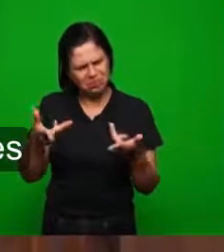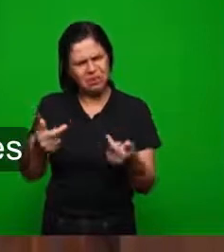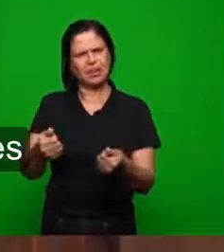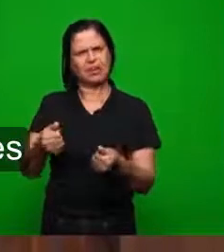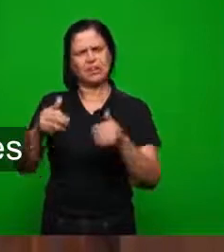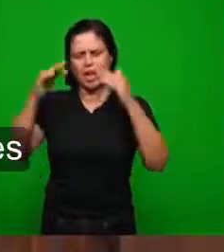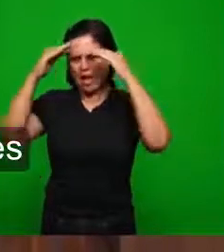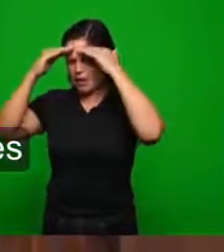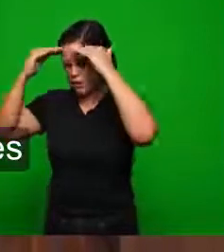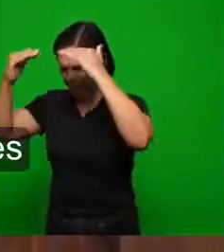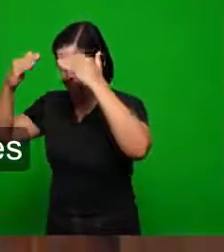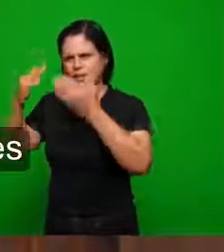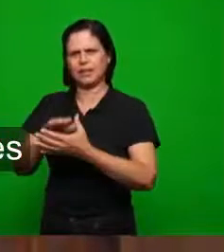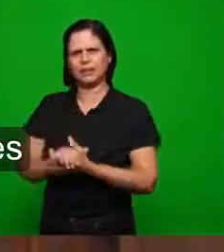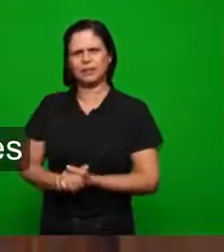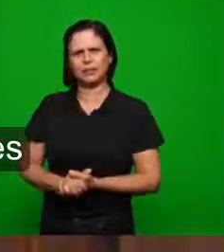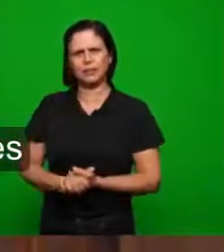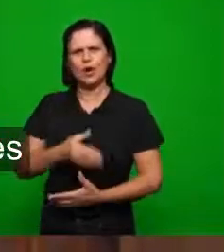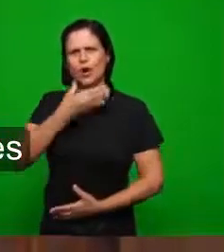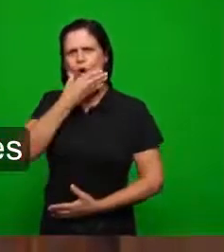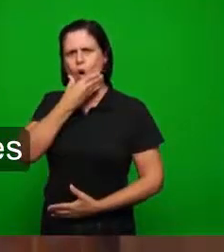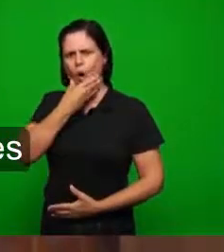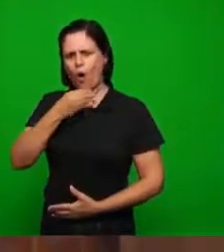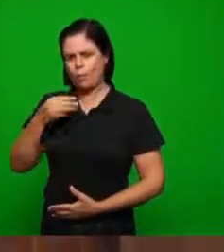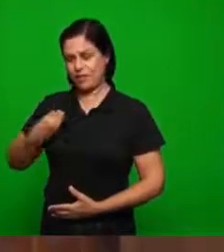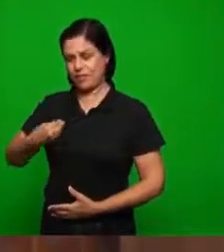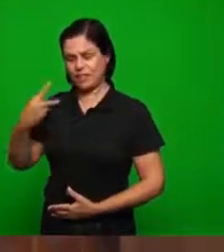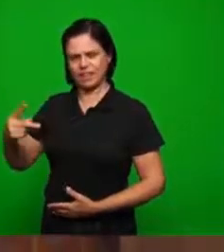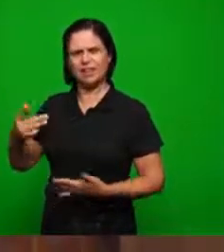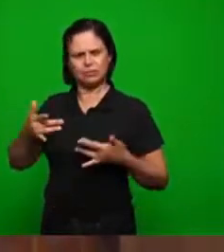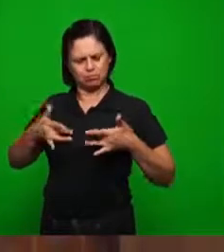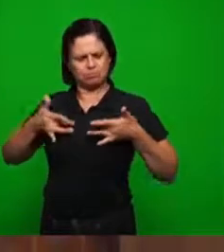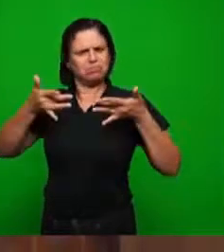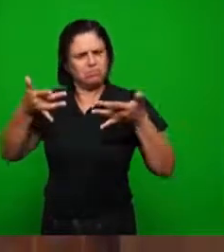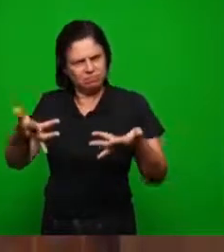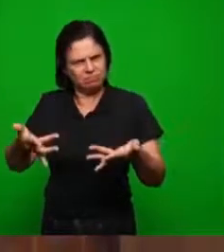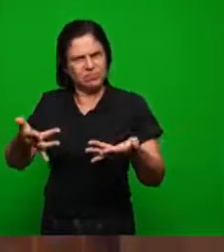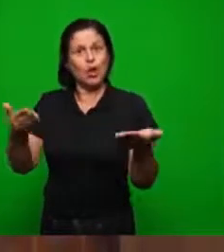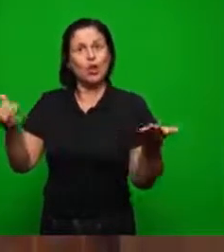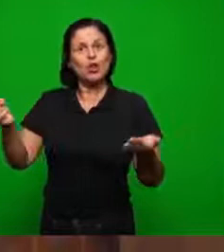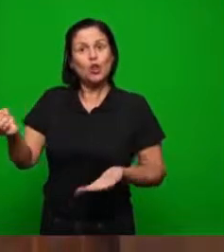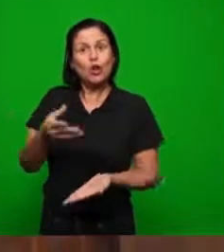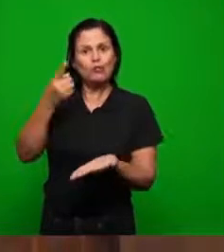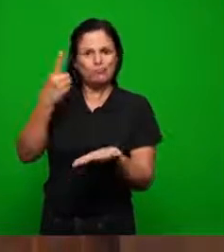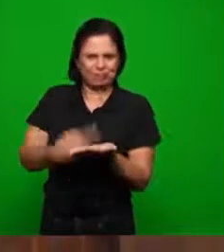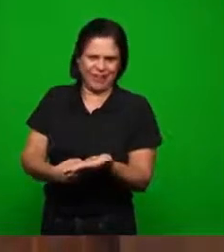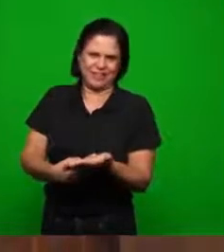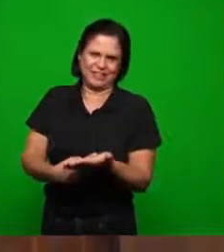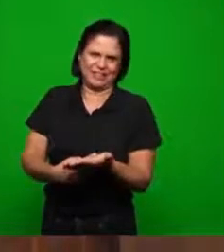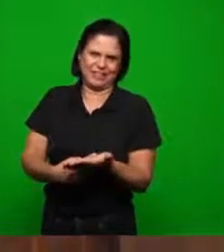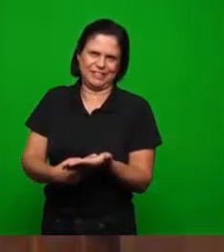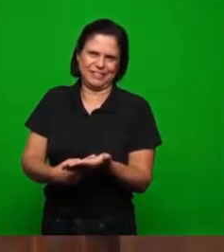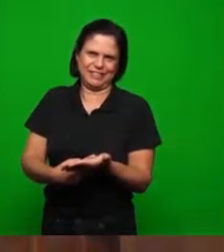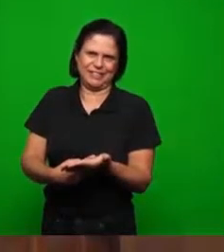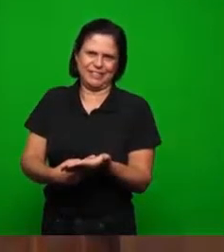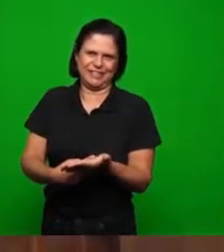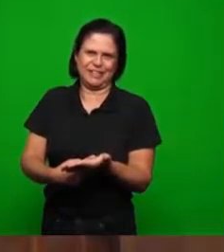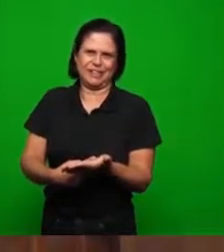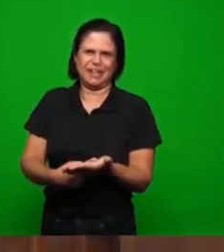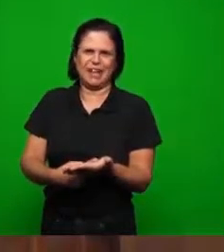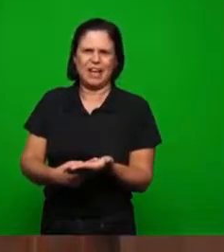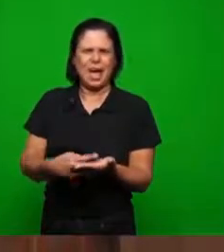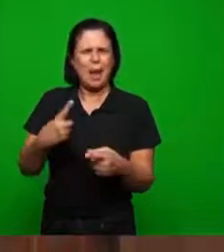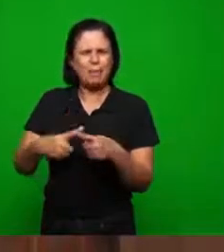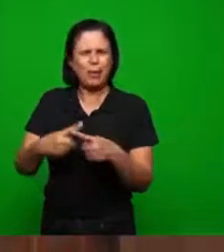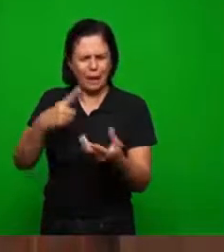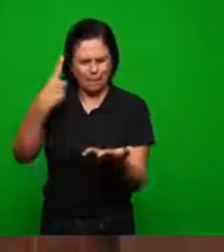de respeito, homens que entregaram suas vidas, fizeram um novo pacto. Não porque um pacto